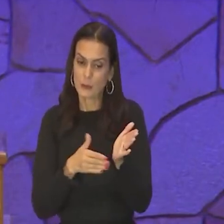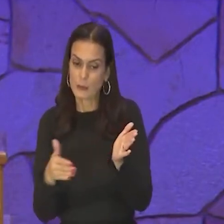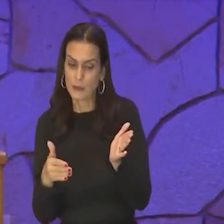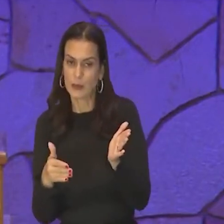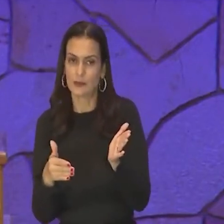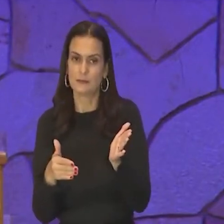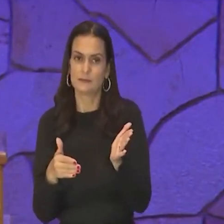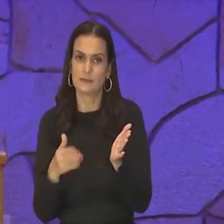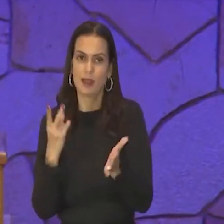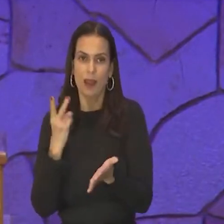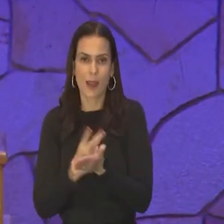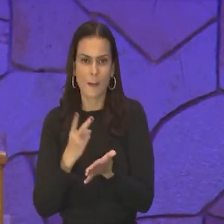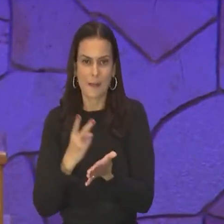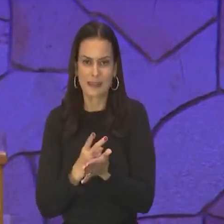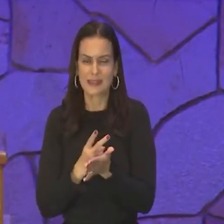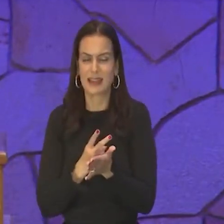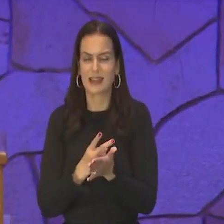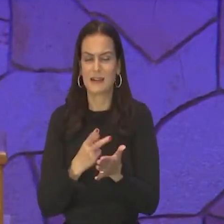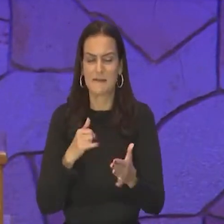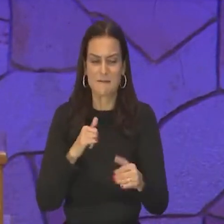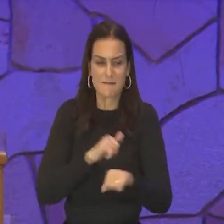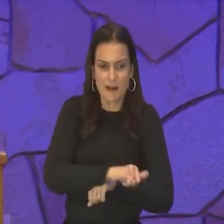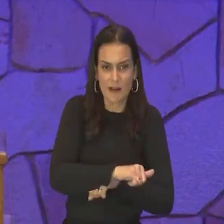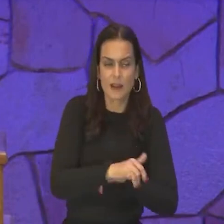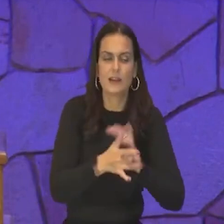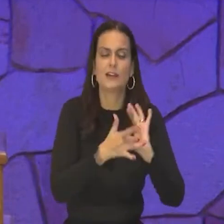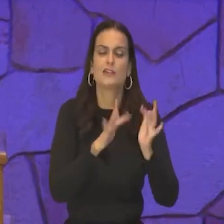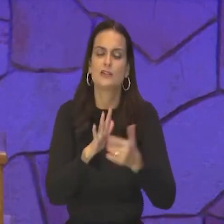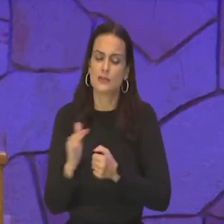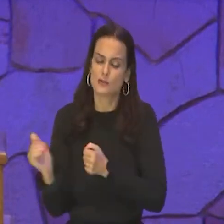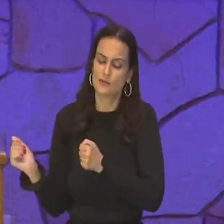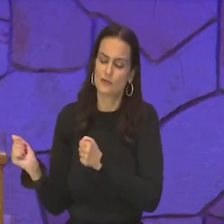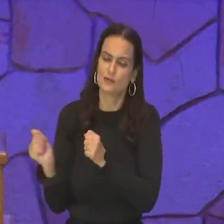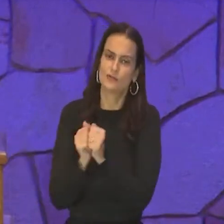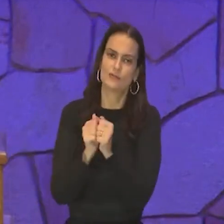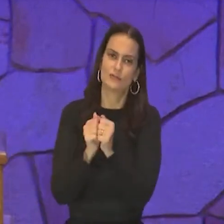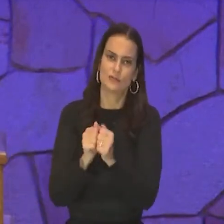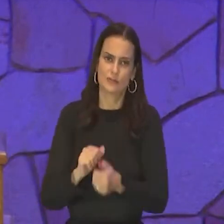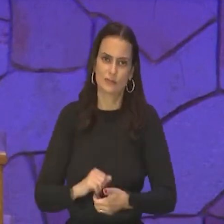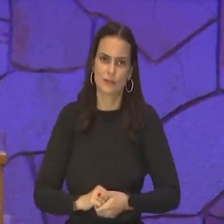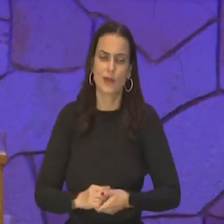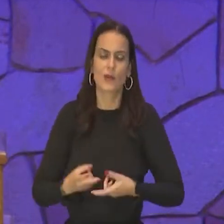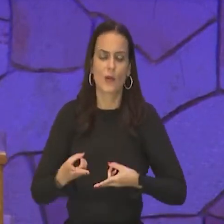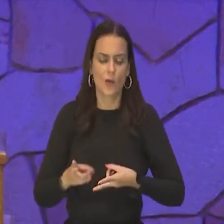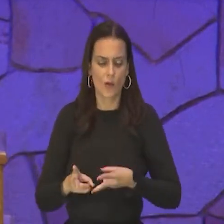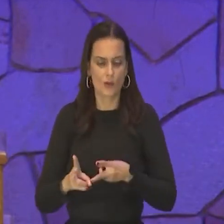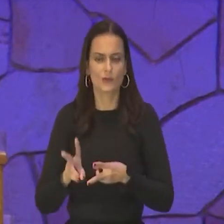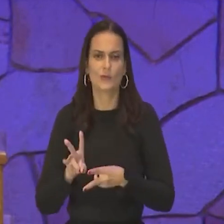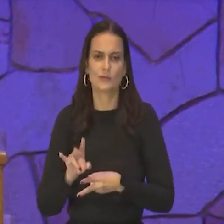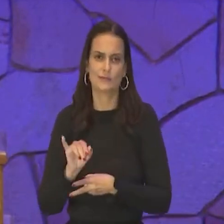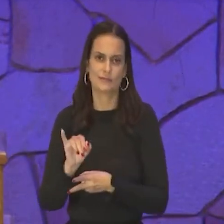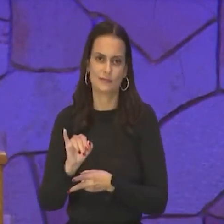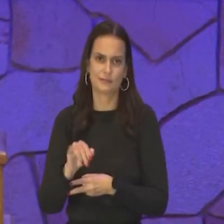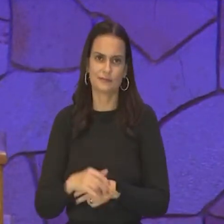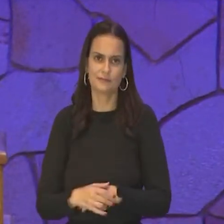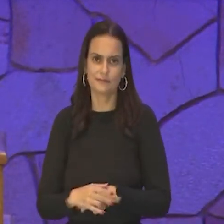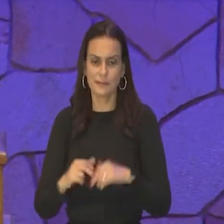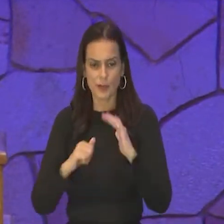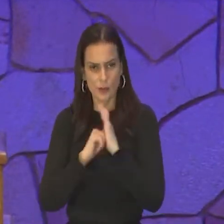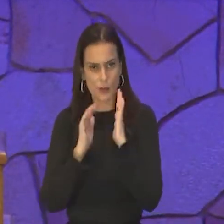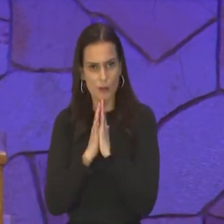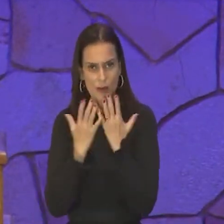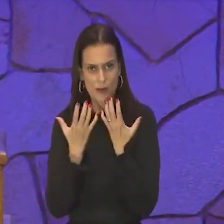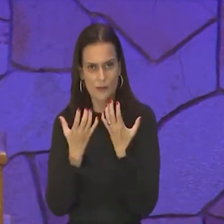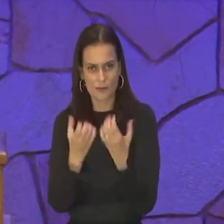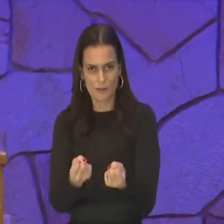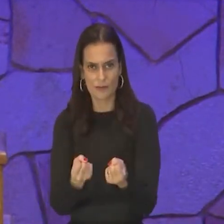das nossas imperfeições, o Senhor está conosco e continuará conosco. Feche os seus olhos, meus irmãos,